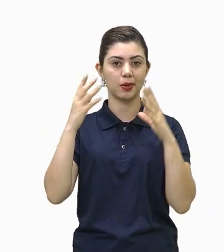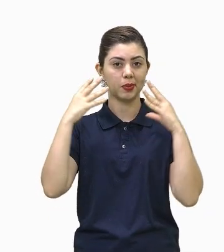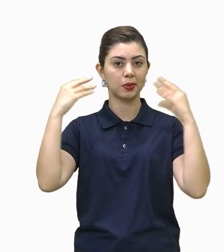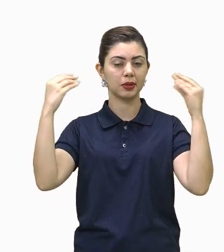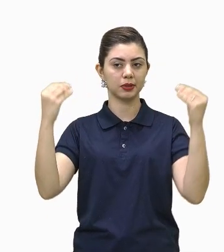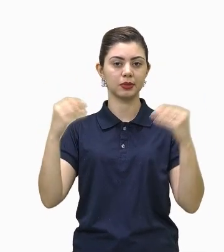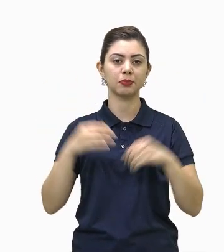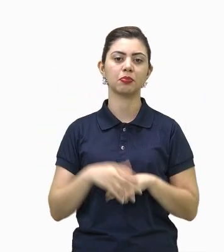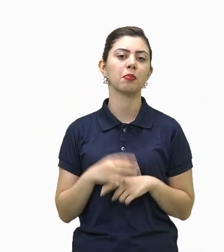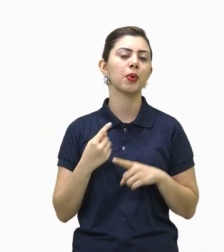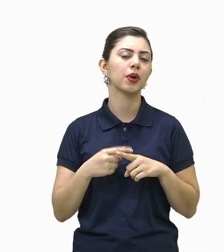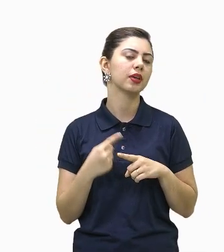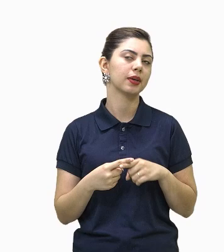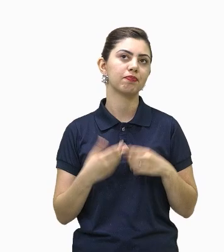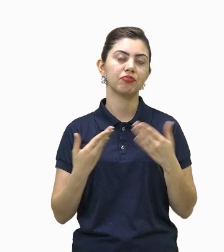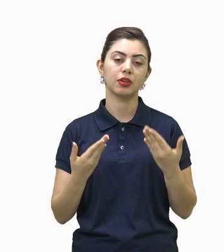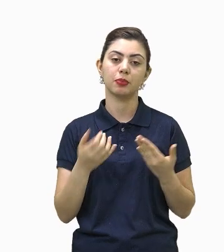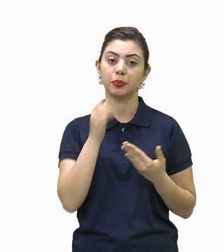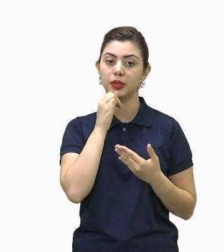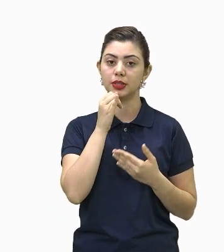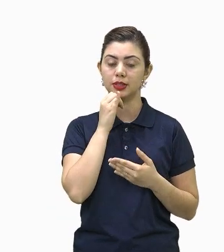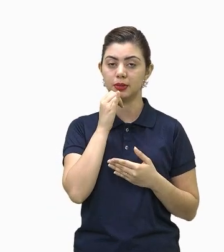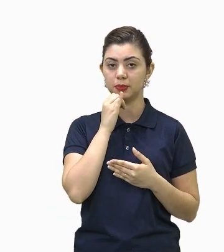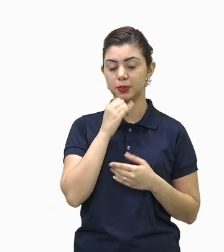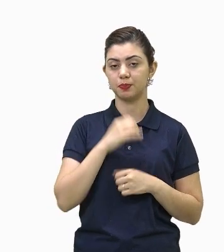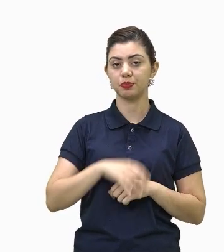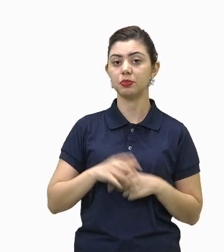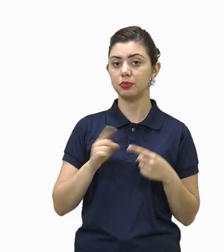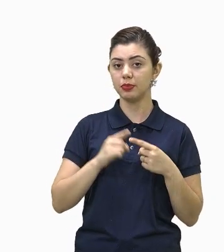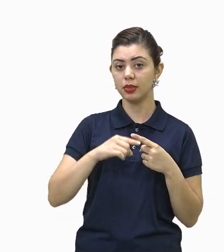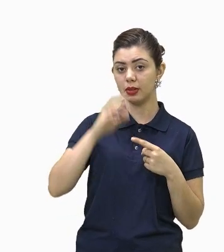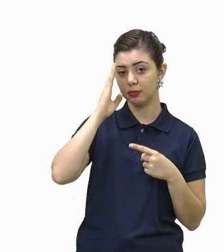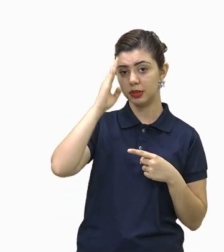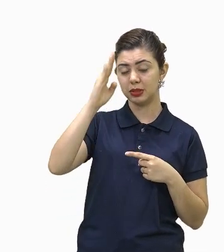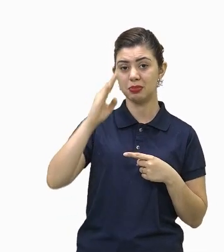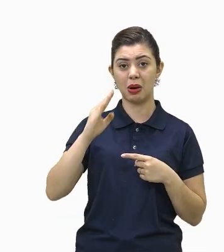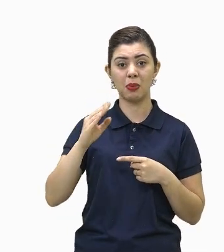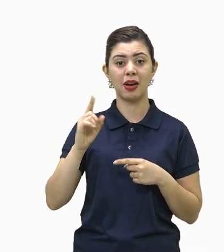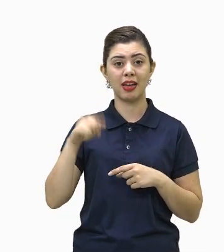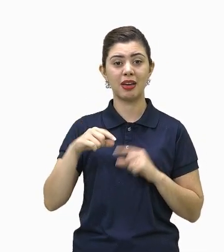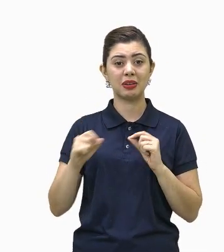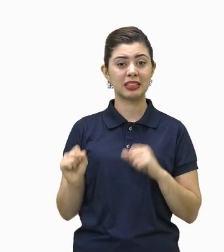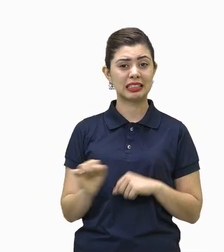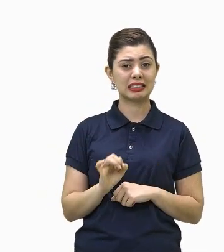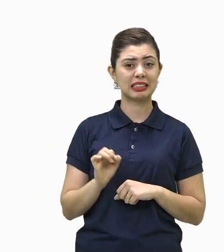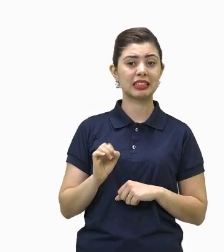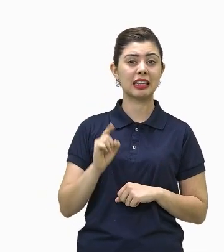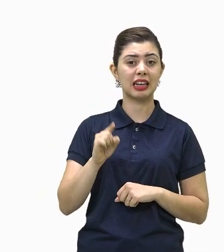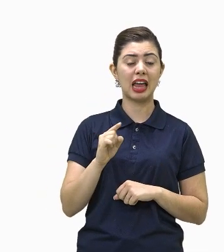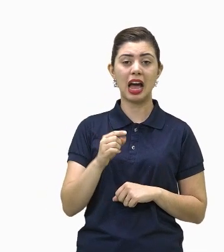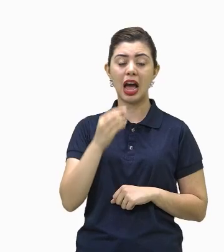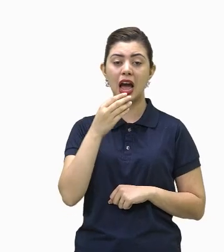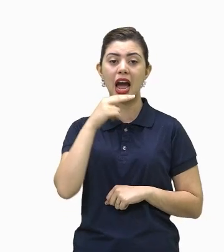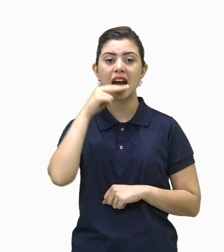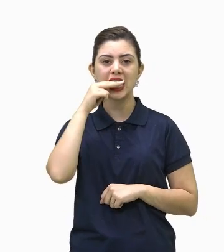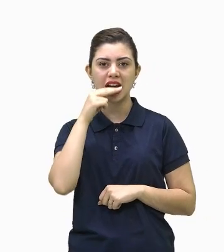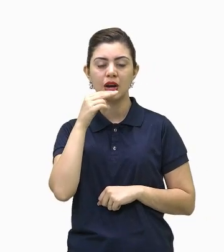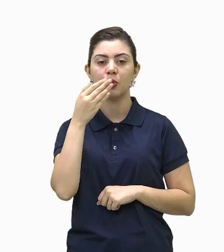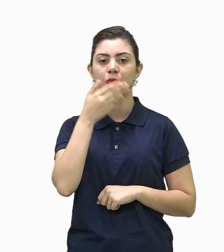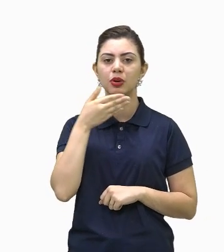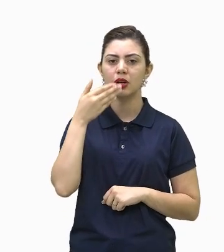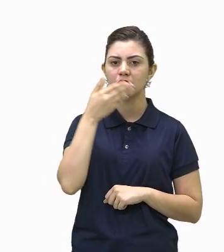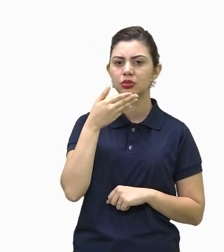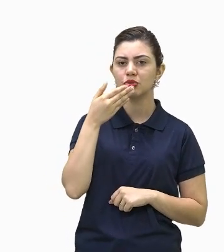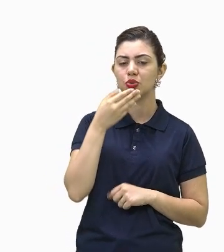alguns motivos, como, por exemplo, motivo principal: os preços do açúcar vinham declinando desde